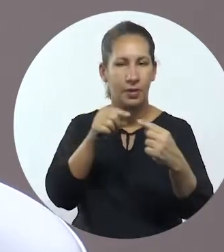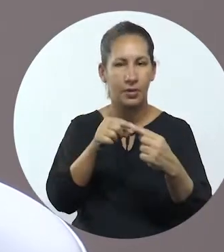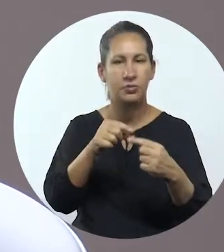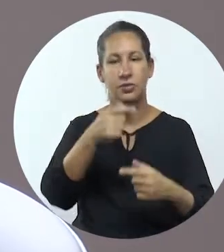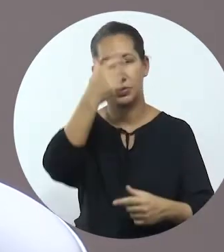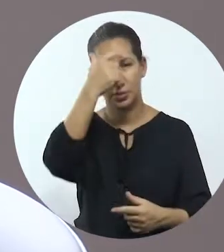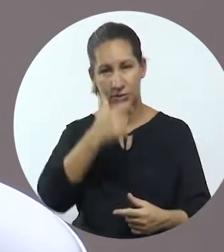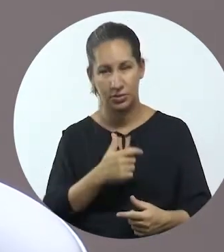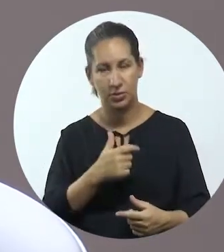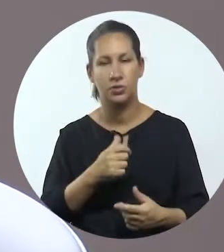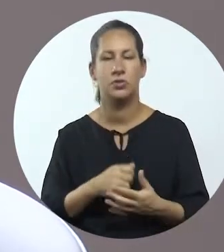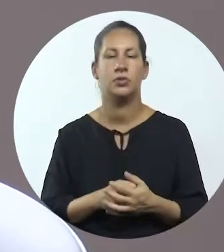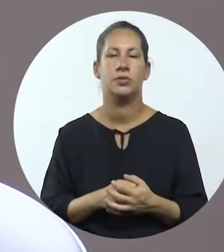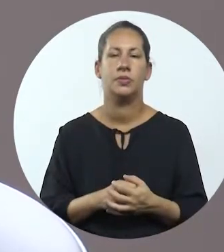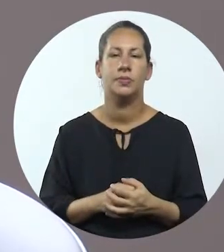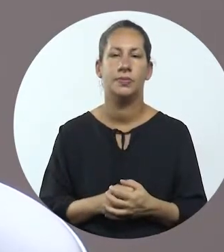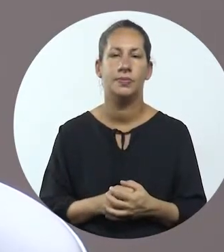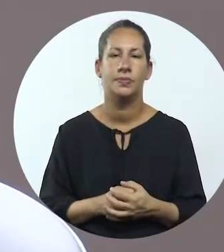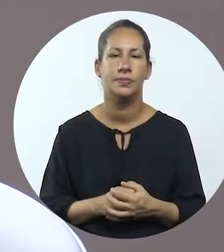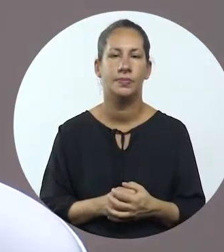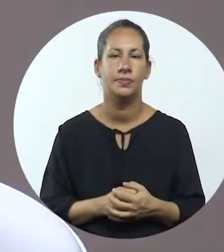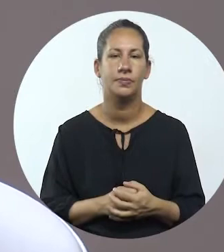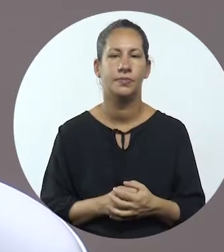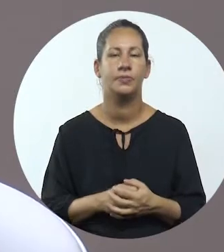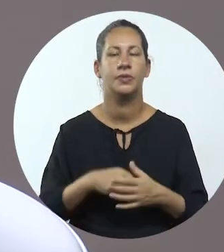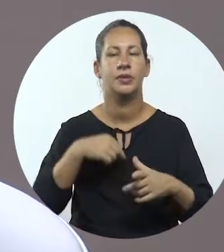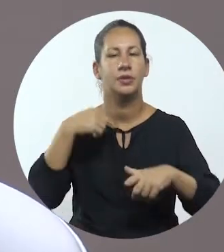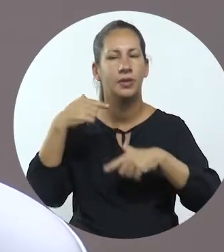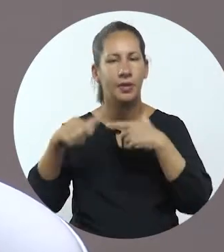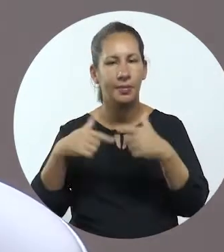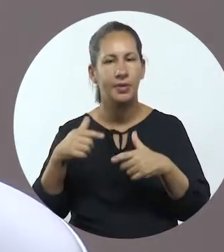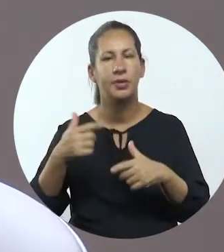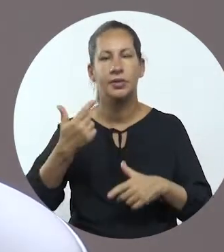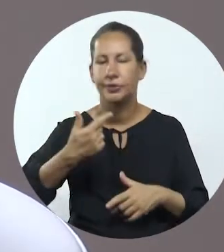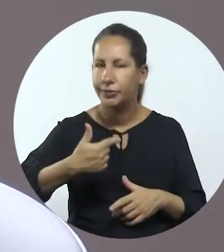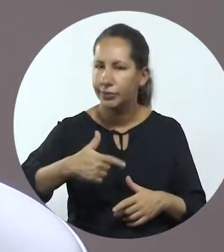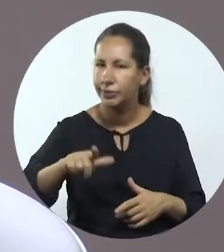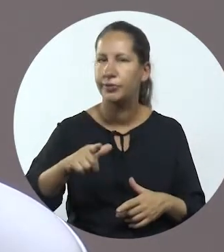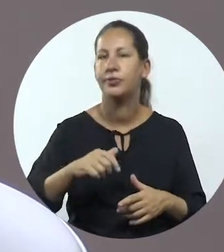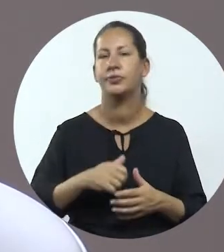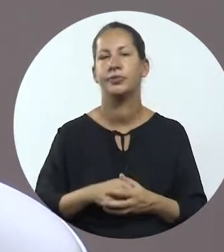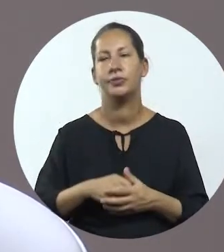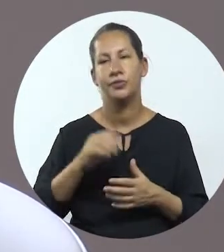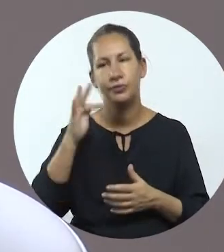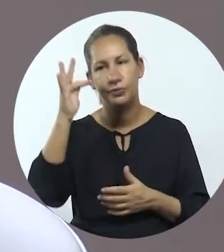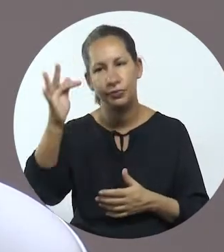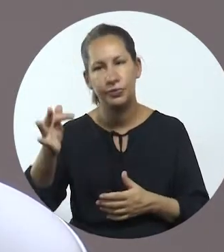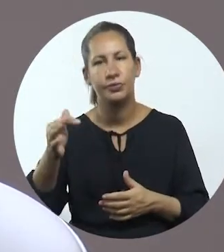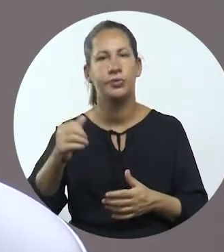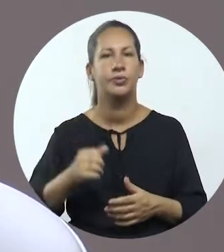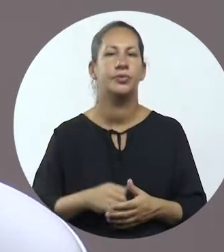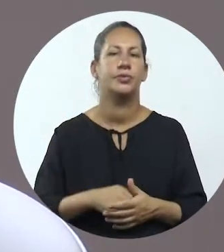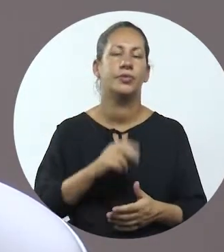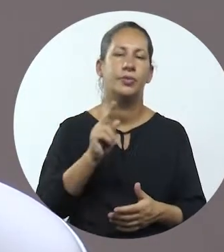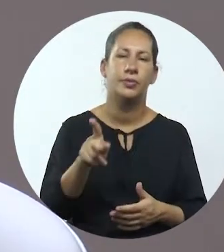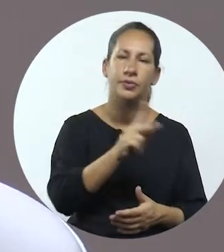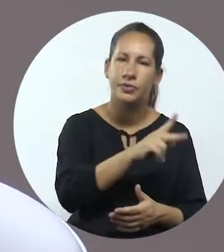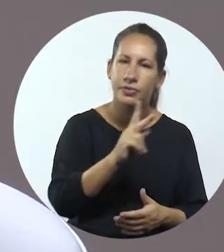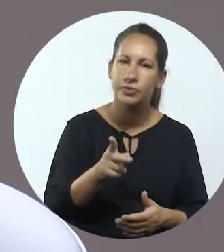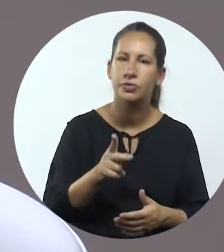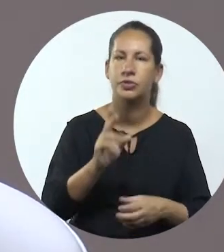Cidadania, onde ele vai reproduzir esses conteúdos do Eleitor do Futuro com os professores da